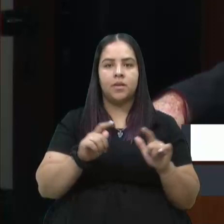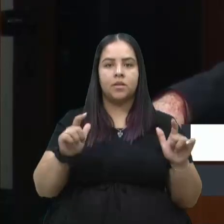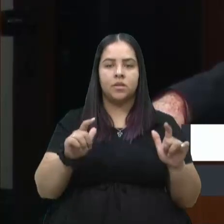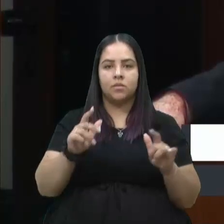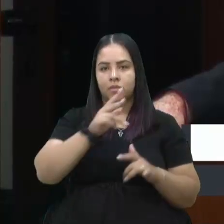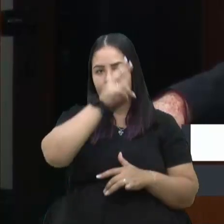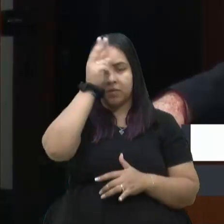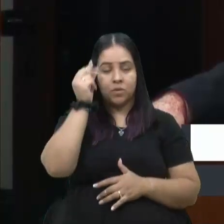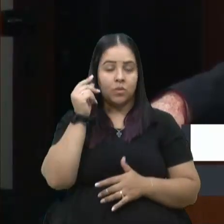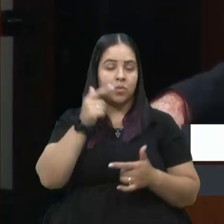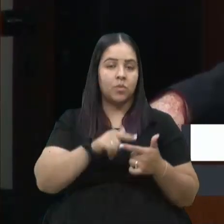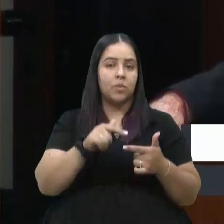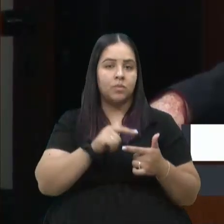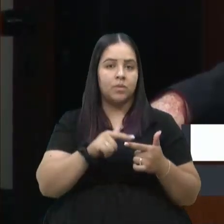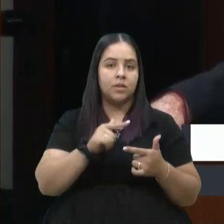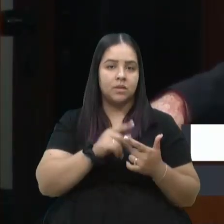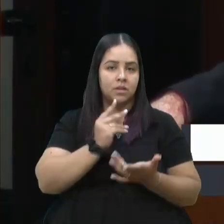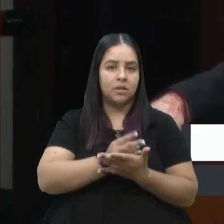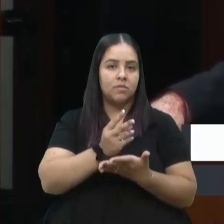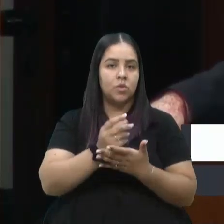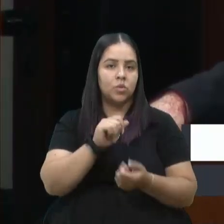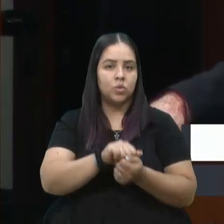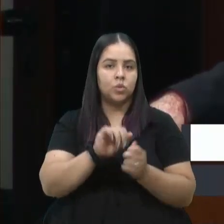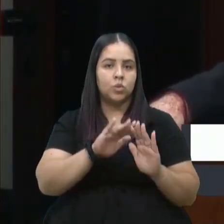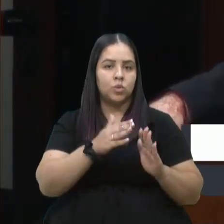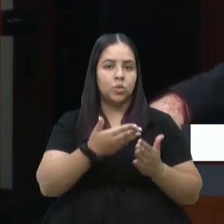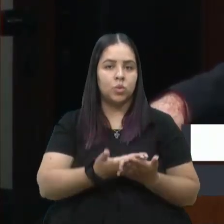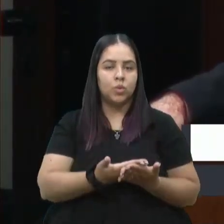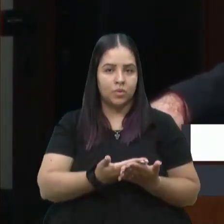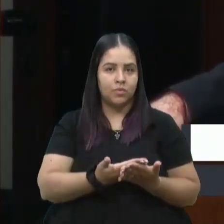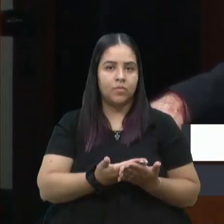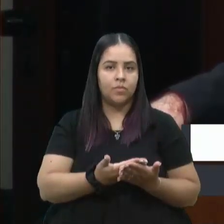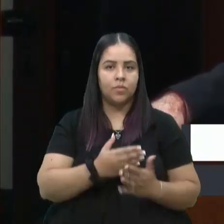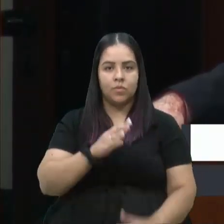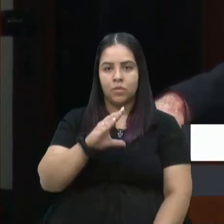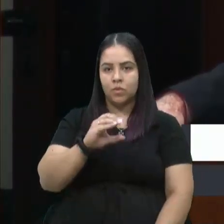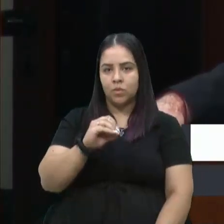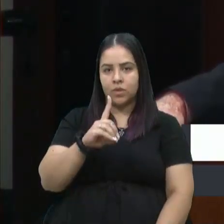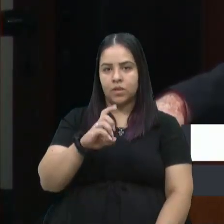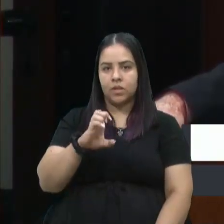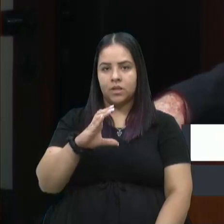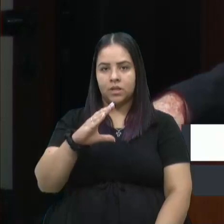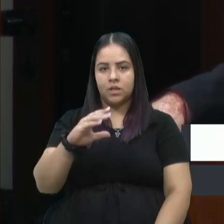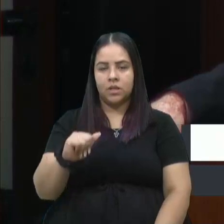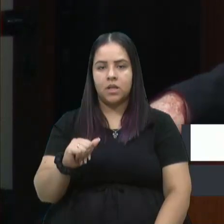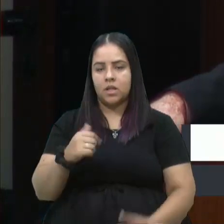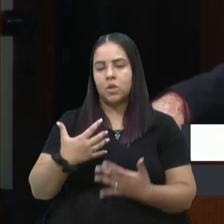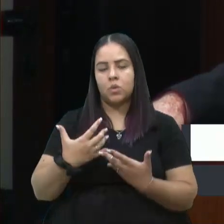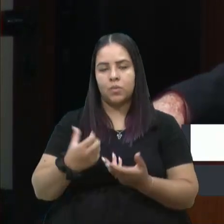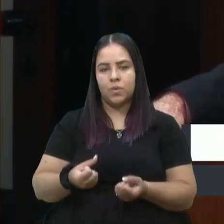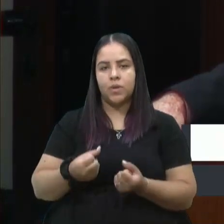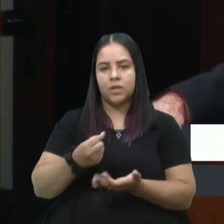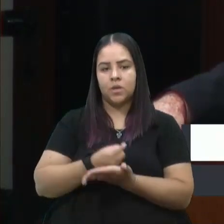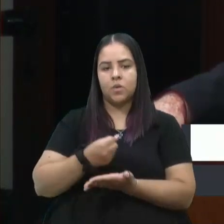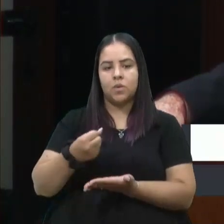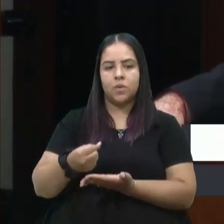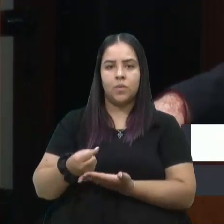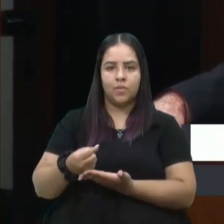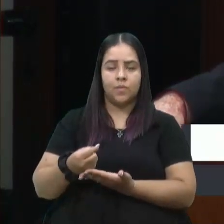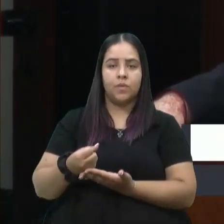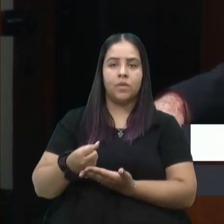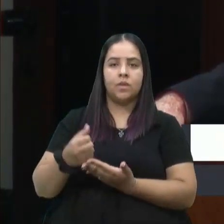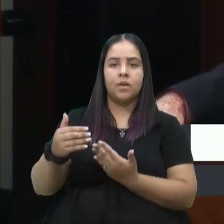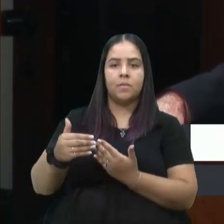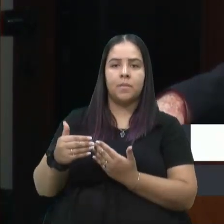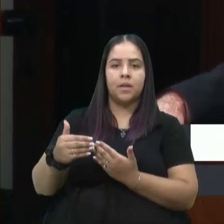um atrito, um problema sempre com as escolas. A Codeca assumiu esse contrato e a